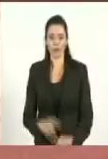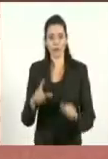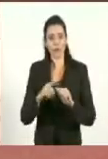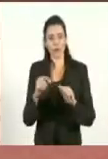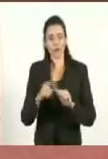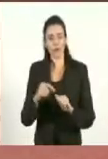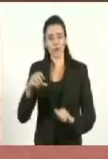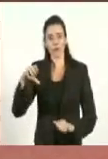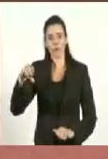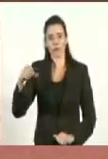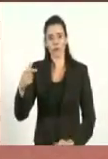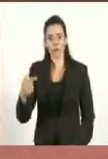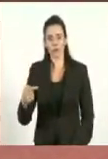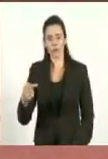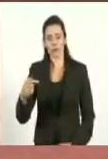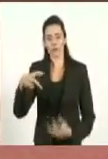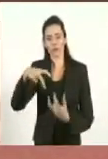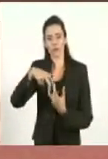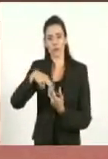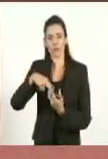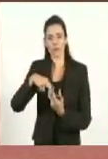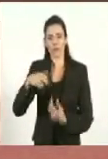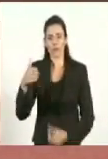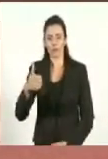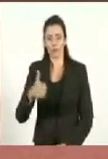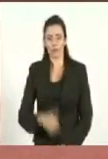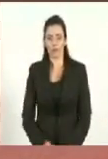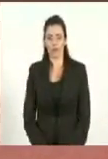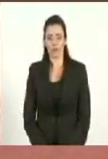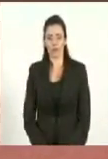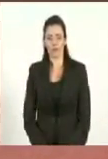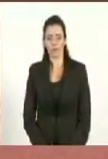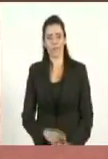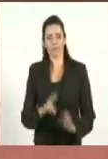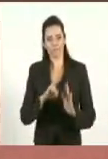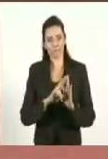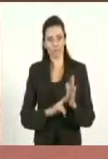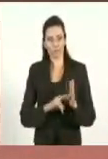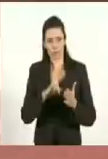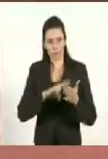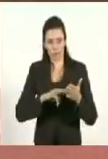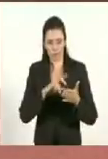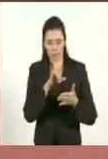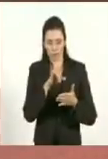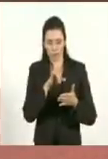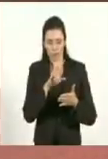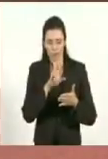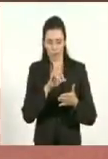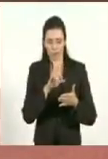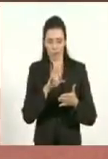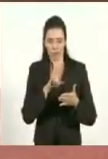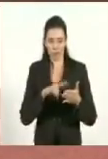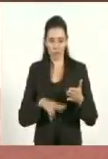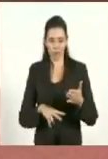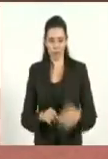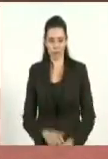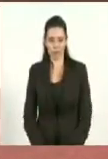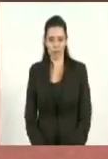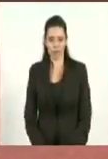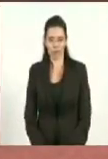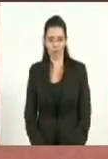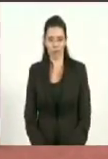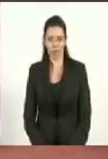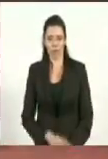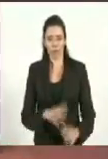97, parágrafo 1º, a seguinte redação. Os cargos componentes do subgrupo